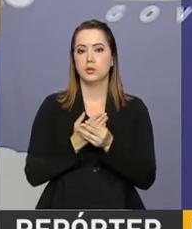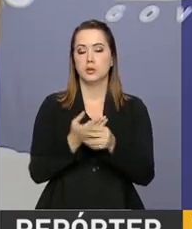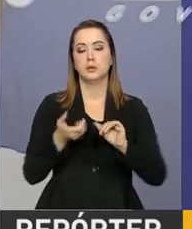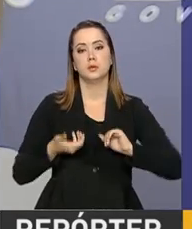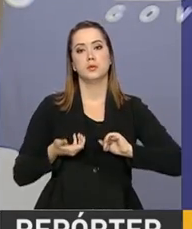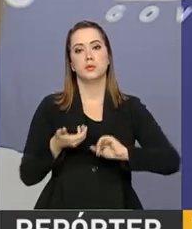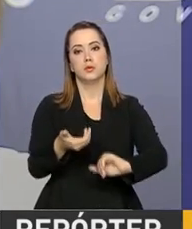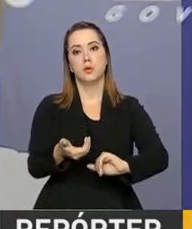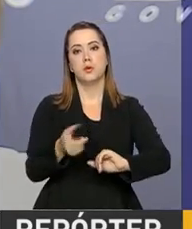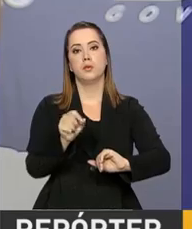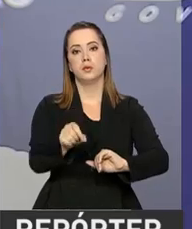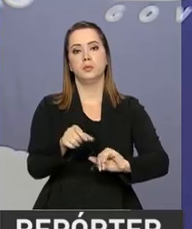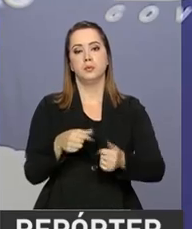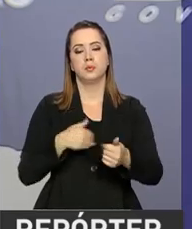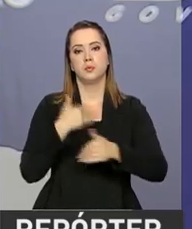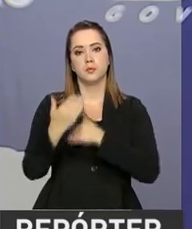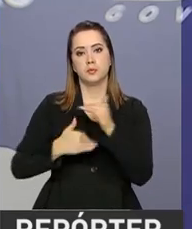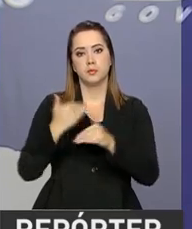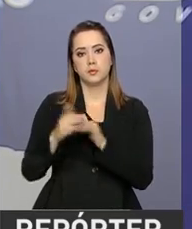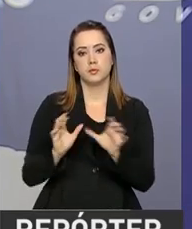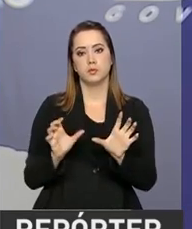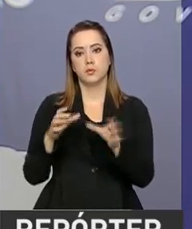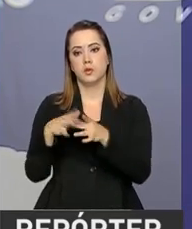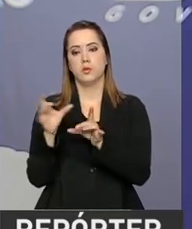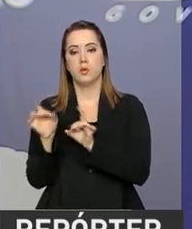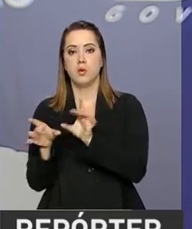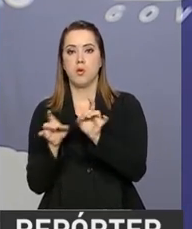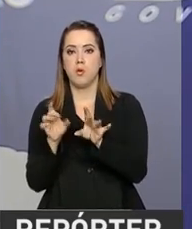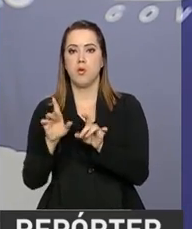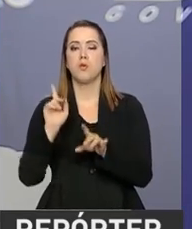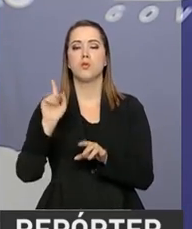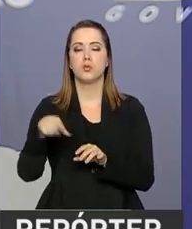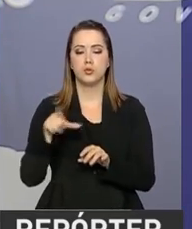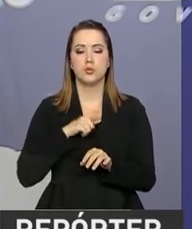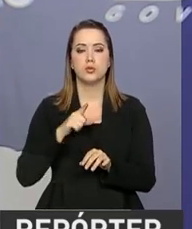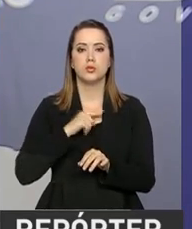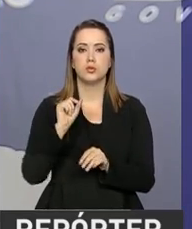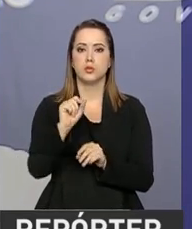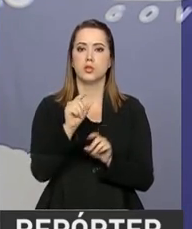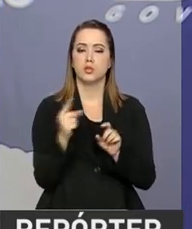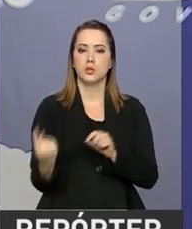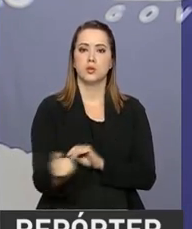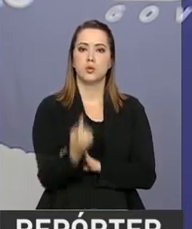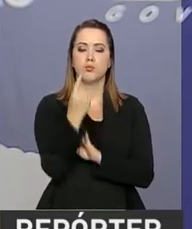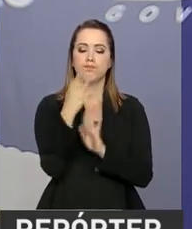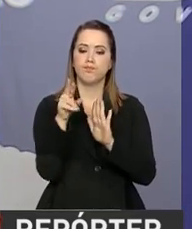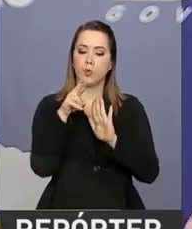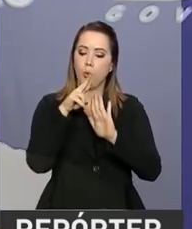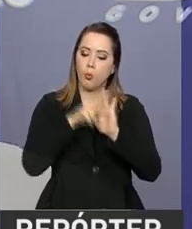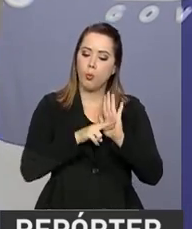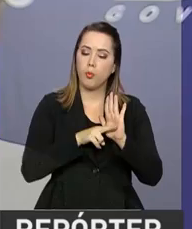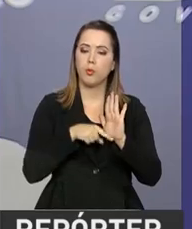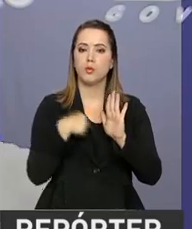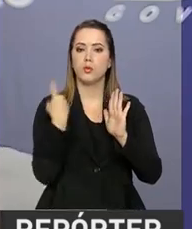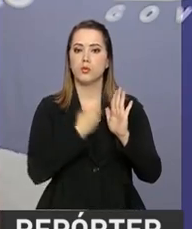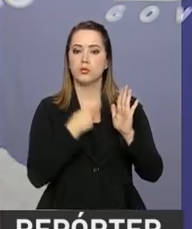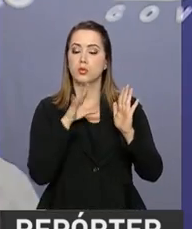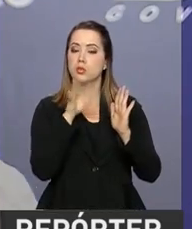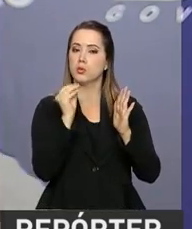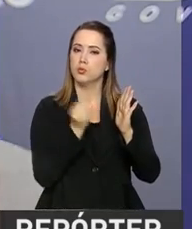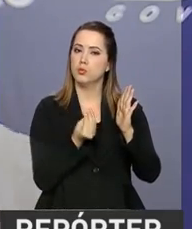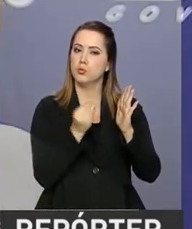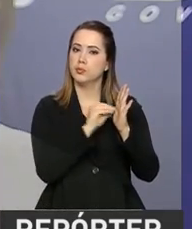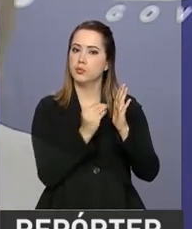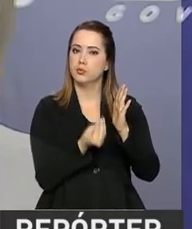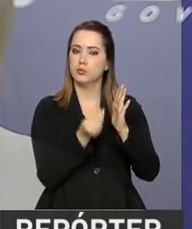Congresso que passou por uma comissão especial já tem uma versão para eliminar do relatório nós queremos inclusive cooperar com essa